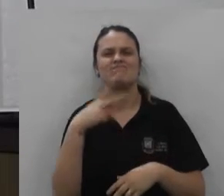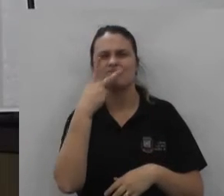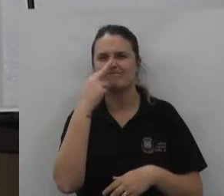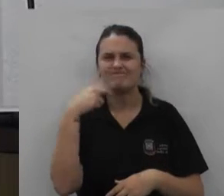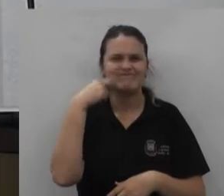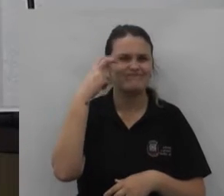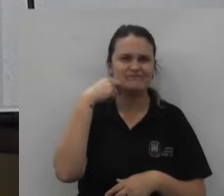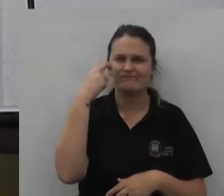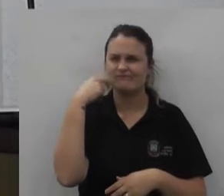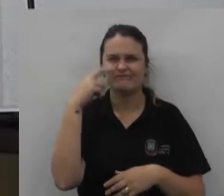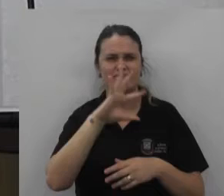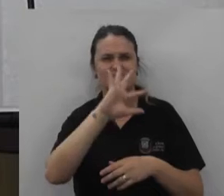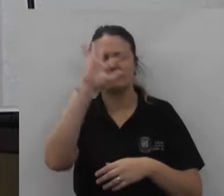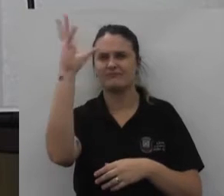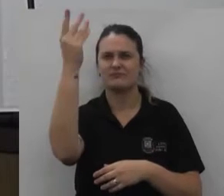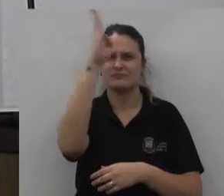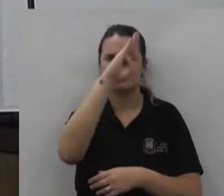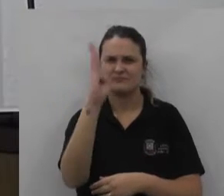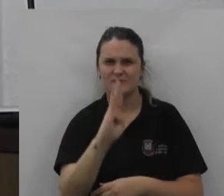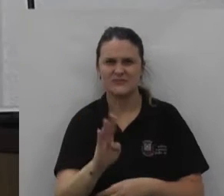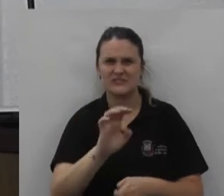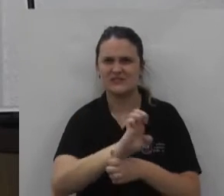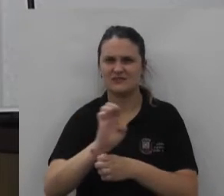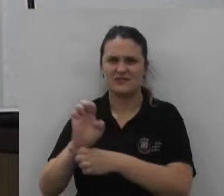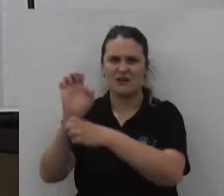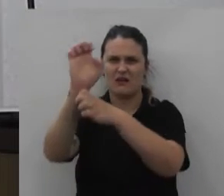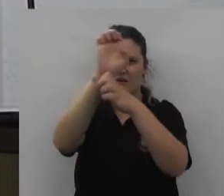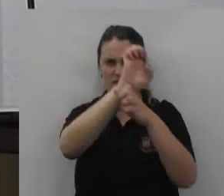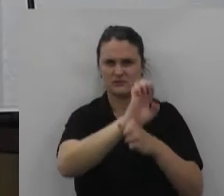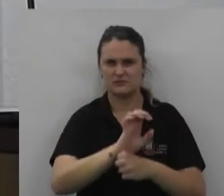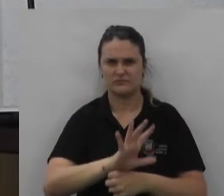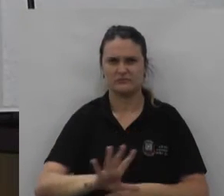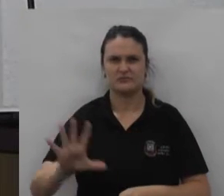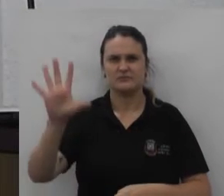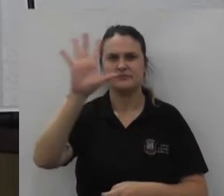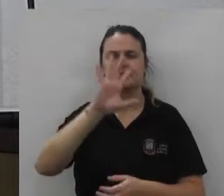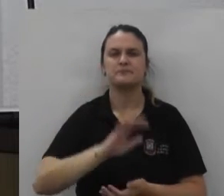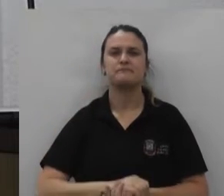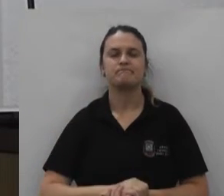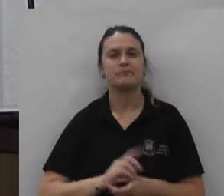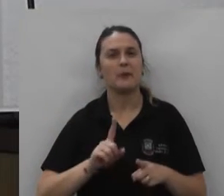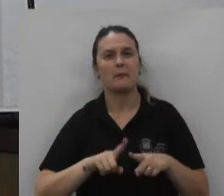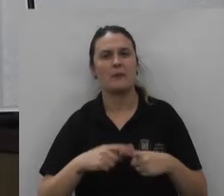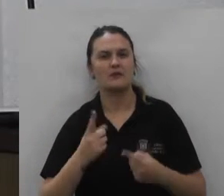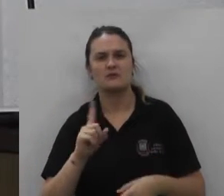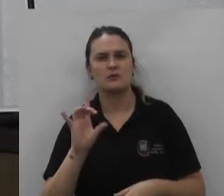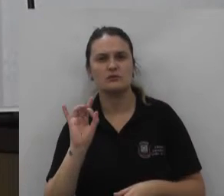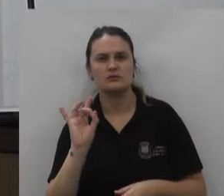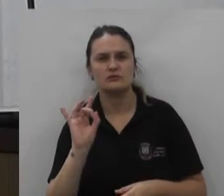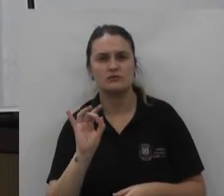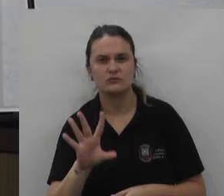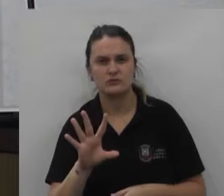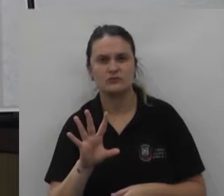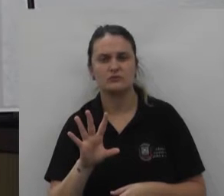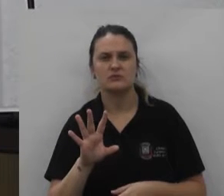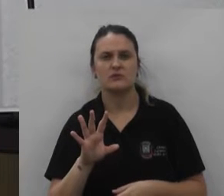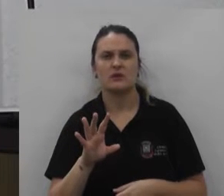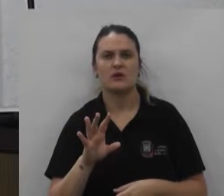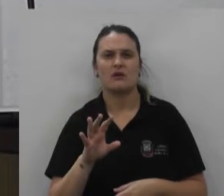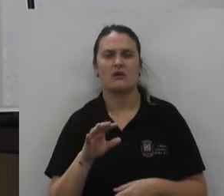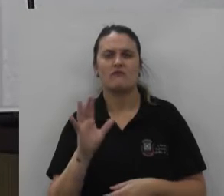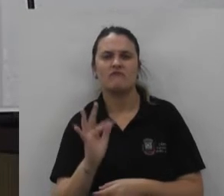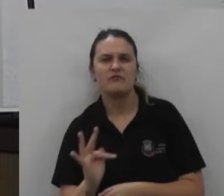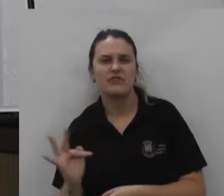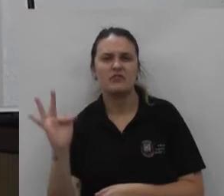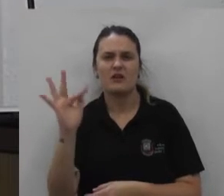a nível nacional de todos os estados. Mas não foi só a